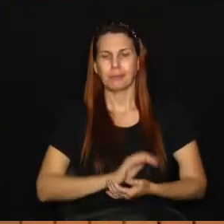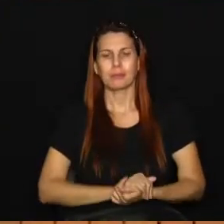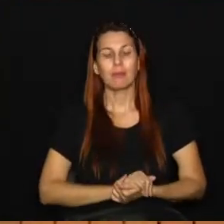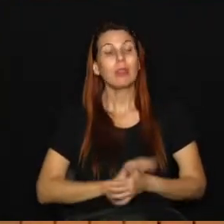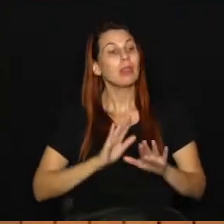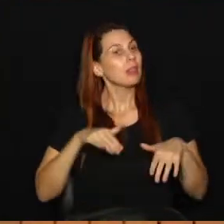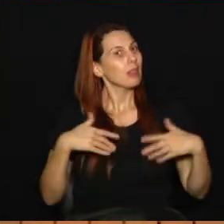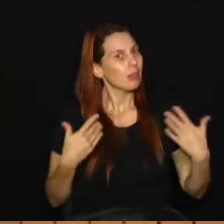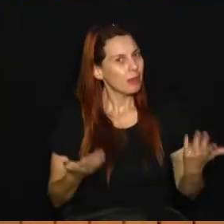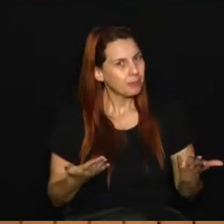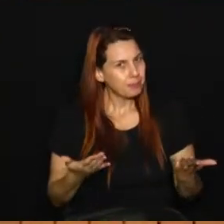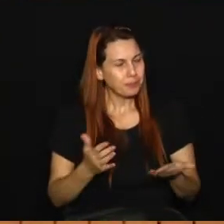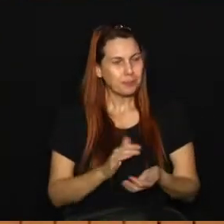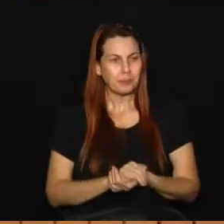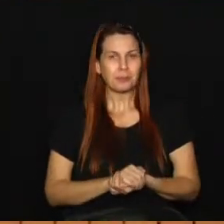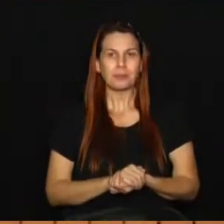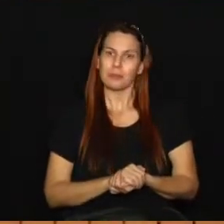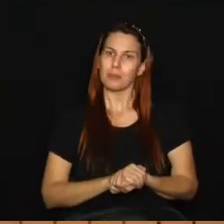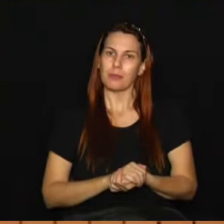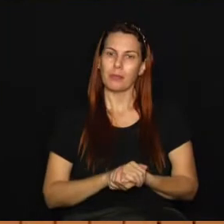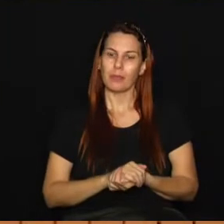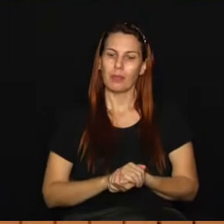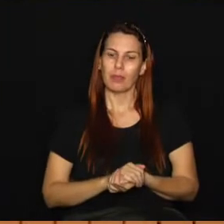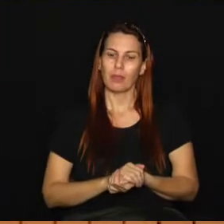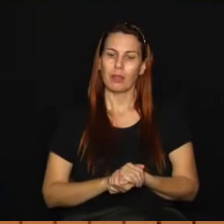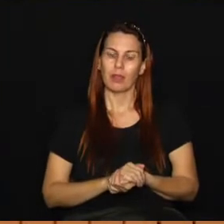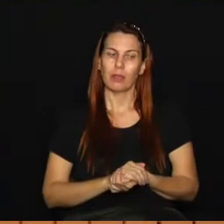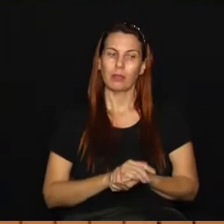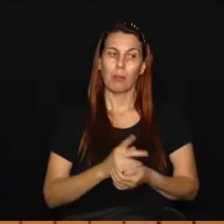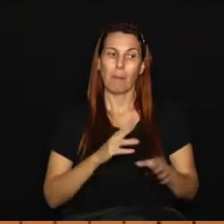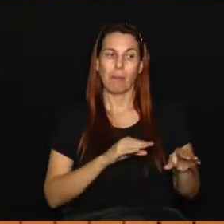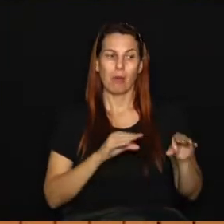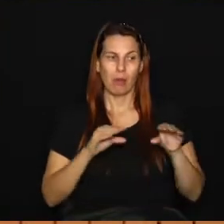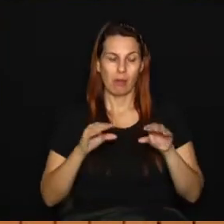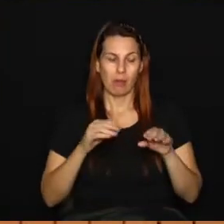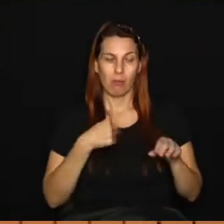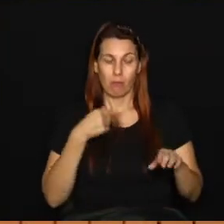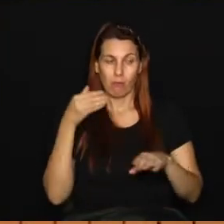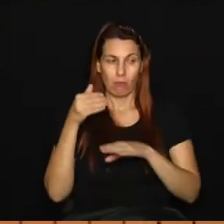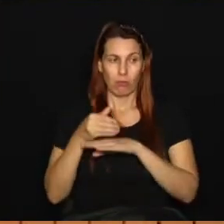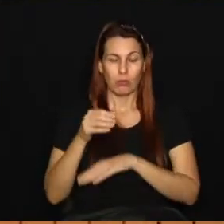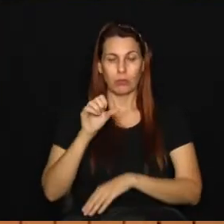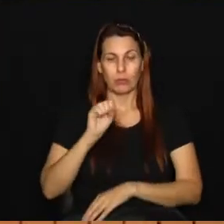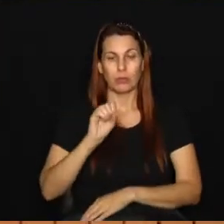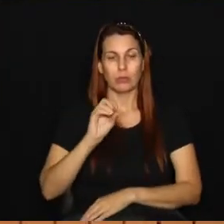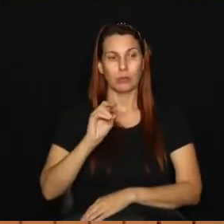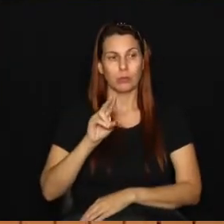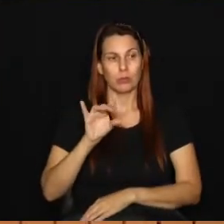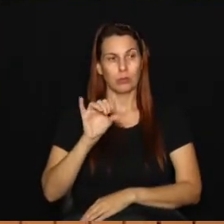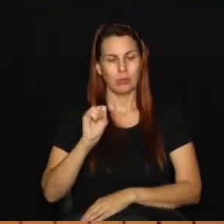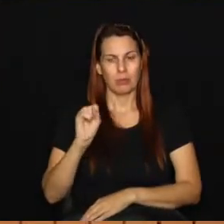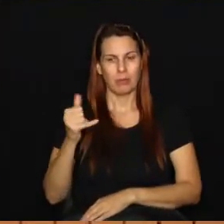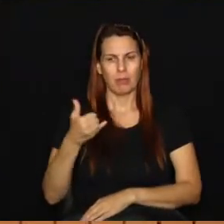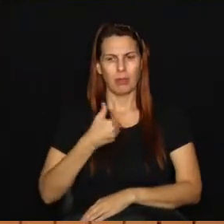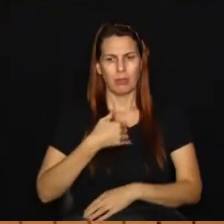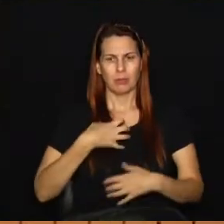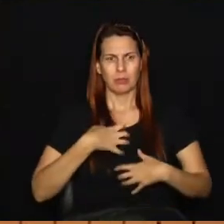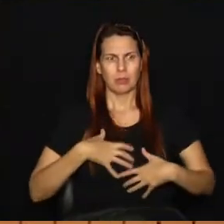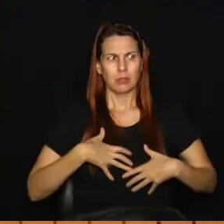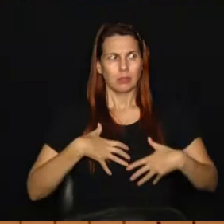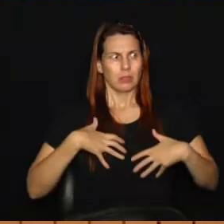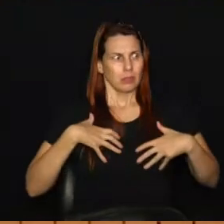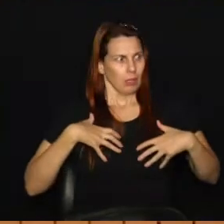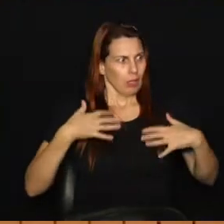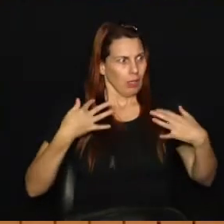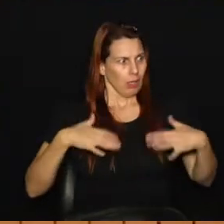Aí, então, nós fomos para Souzas. Quando ele disse para onde eu ia, eu também gelei. Falei, aonde?